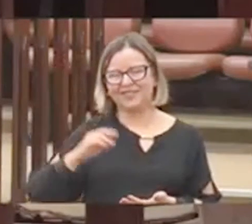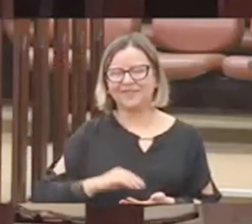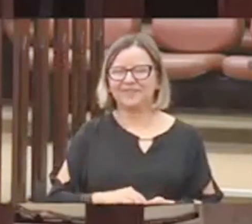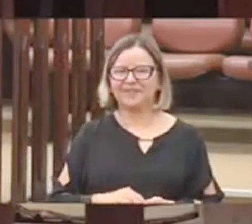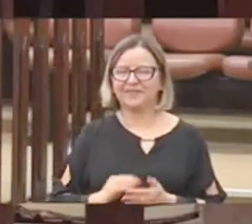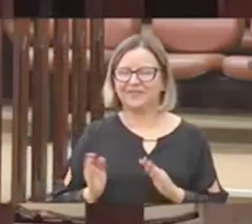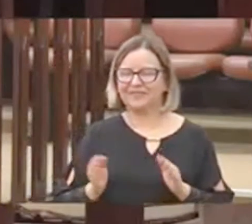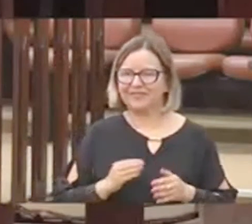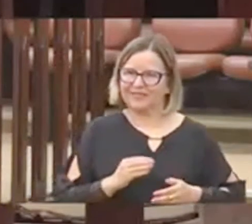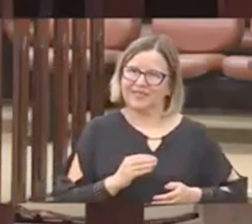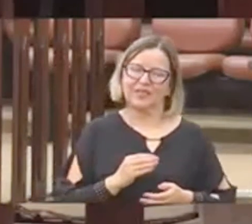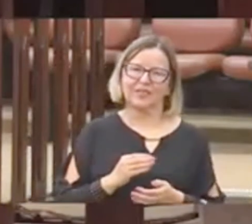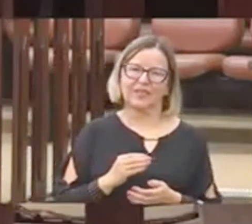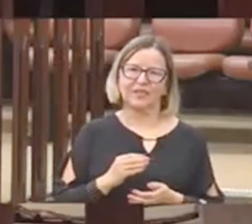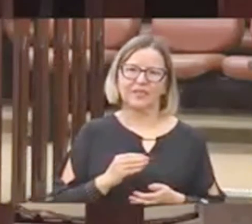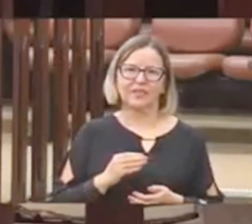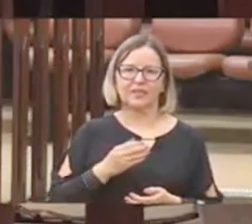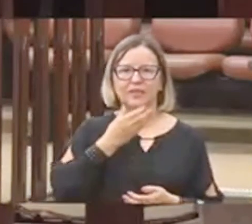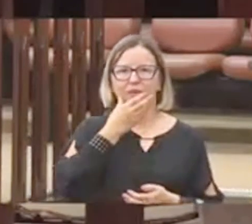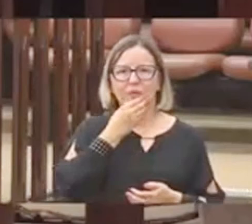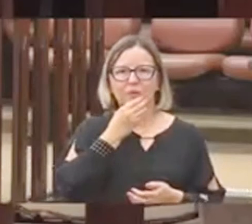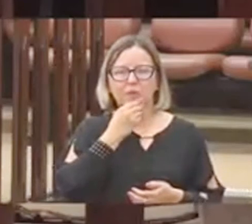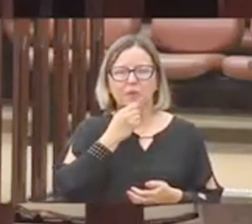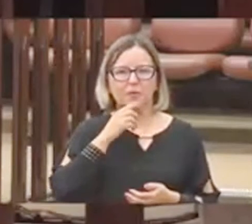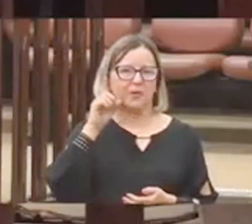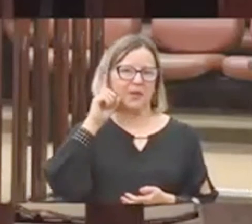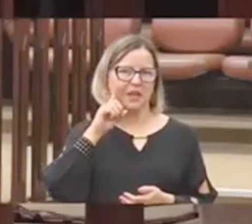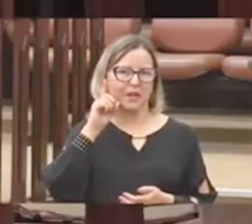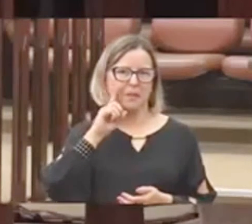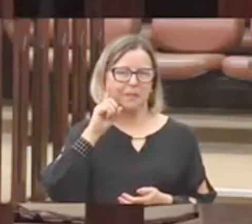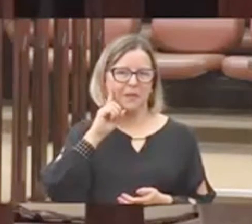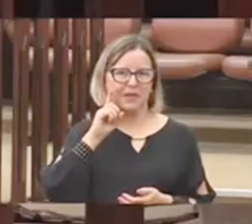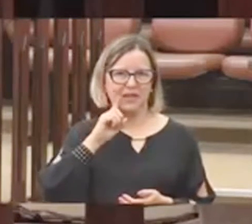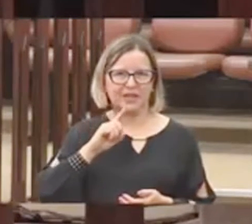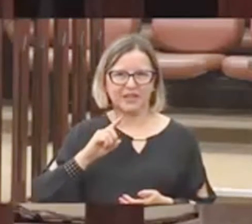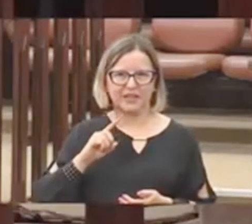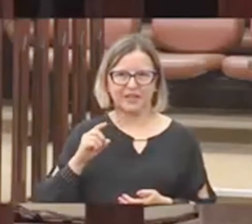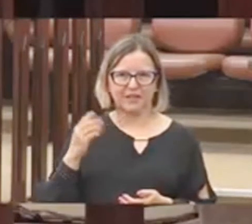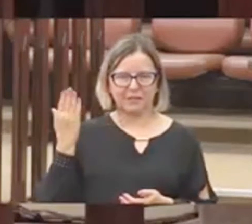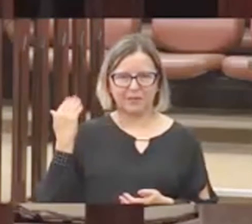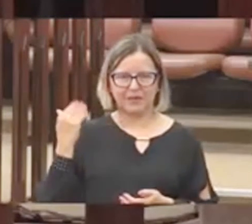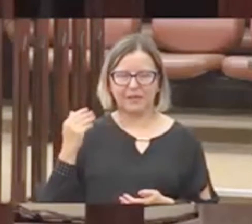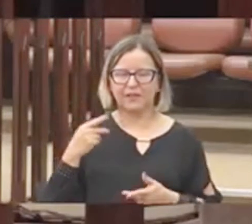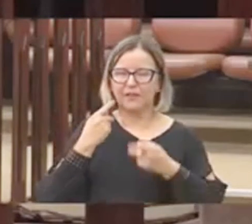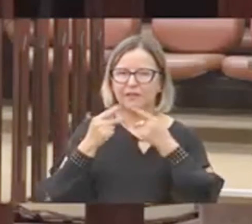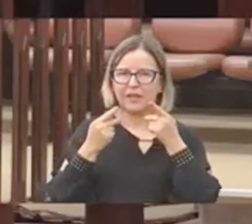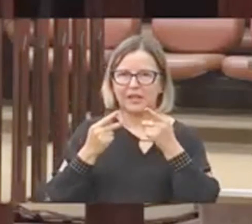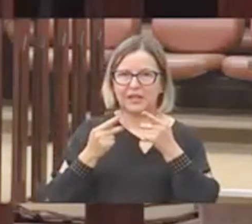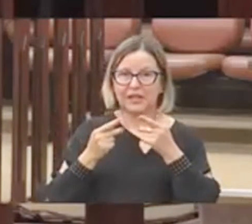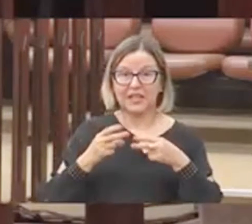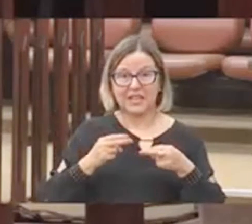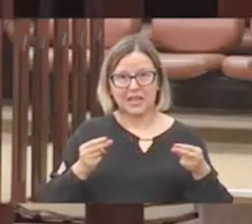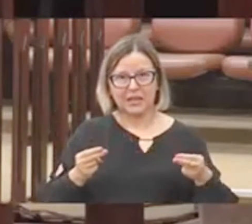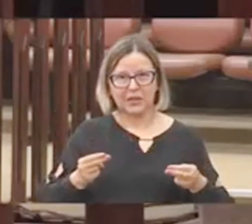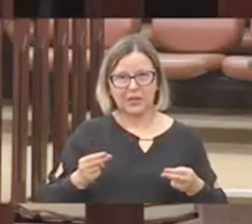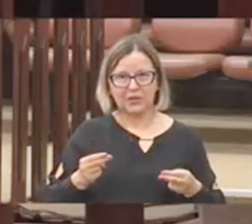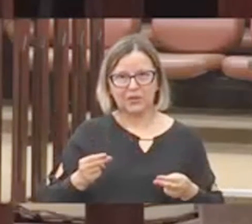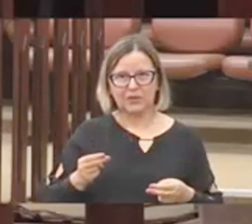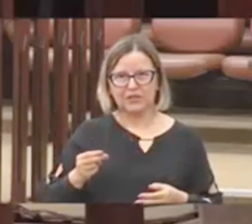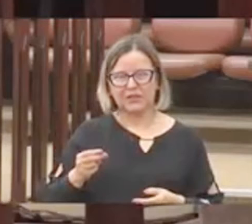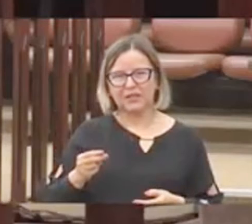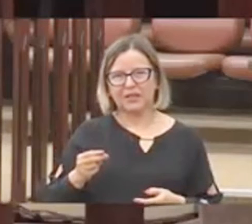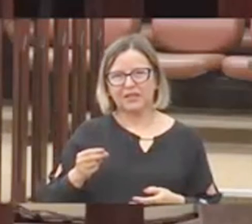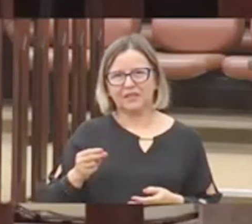Jonathan Edwards, teólogo americano do século XVIII, disse que as coisas ruins que sobrevêm sobre